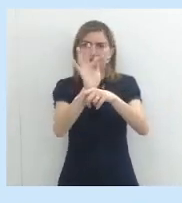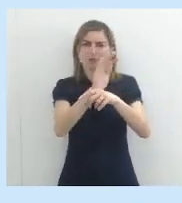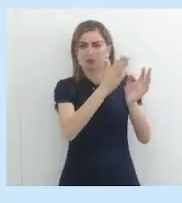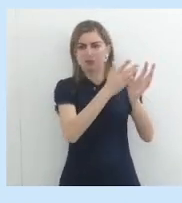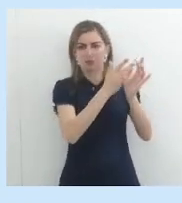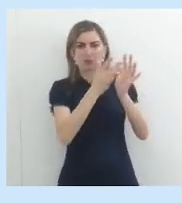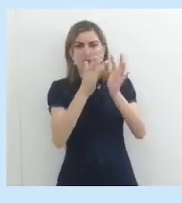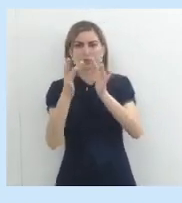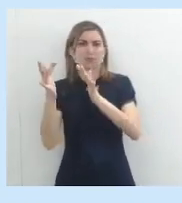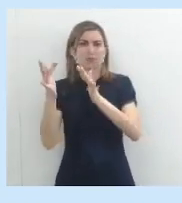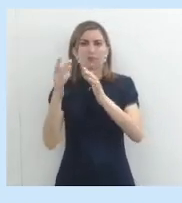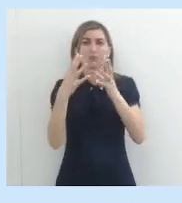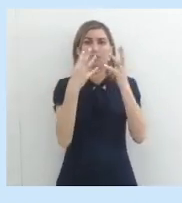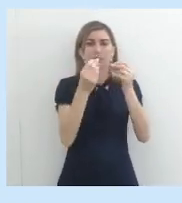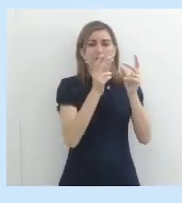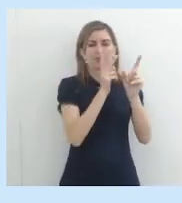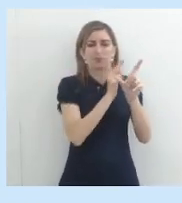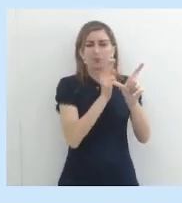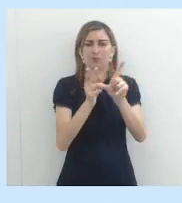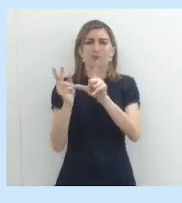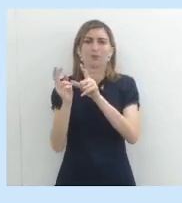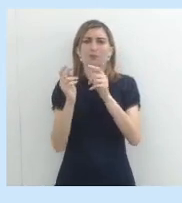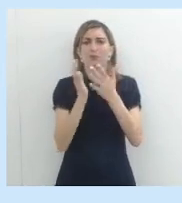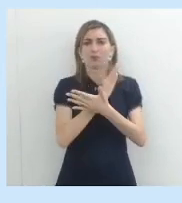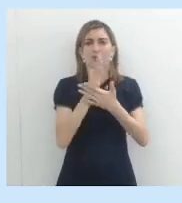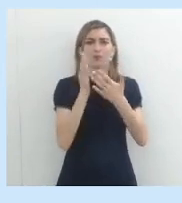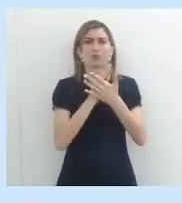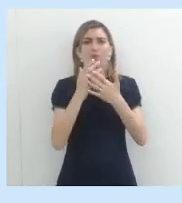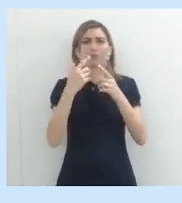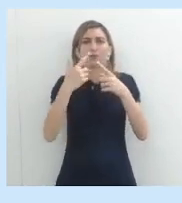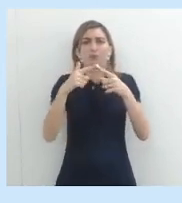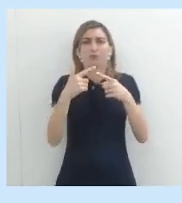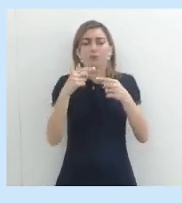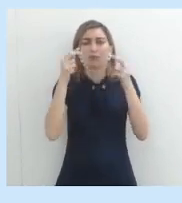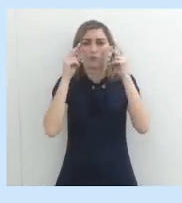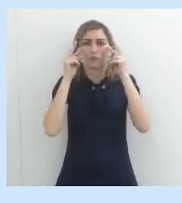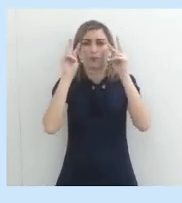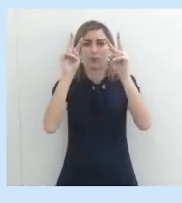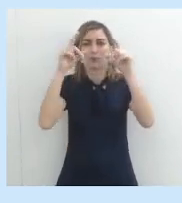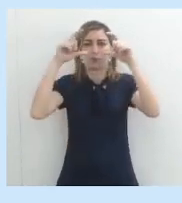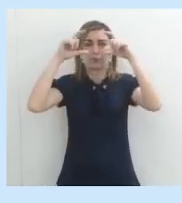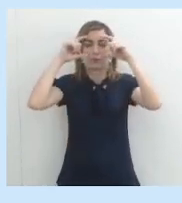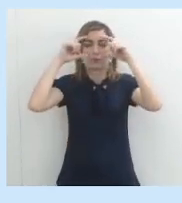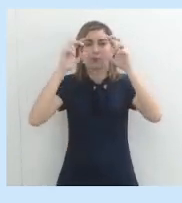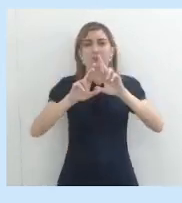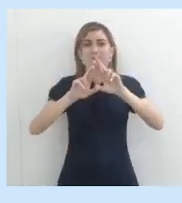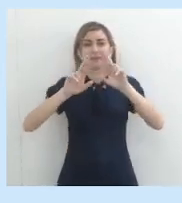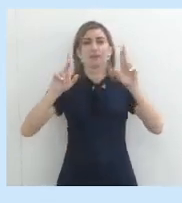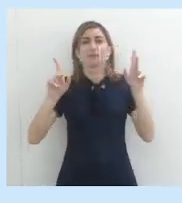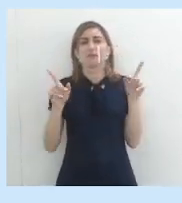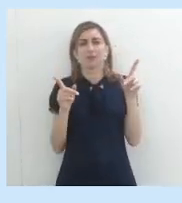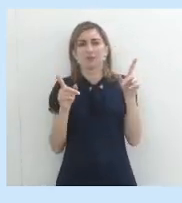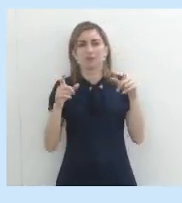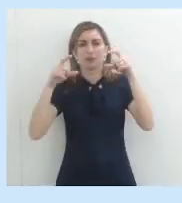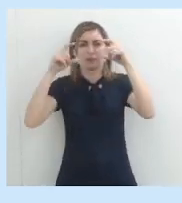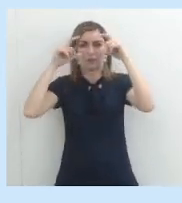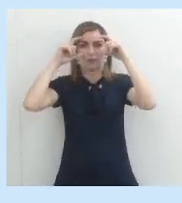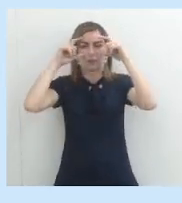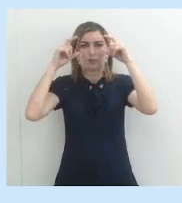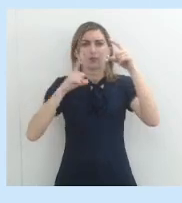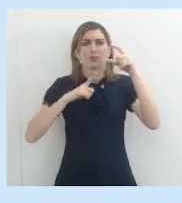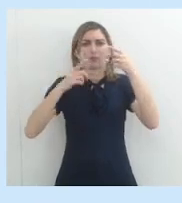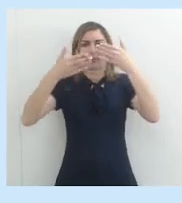eram algumas cenas que a gente podia ver por causa até da nossa vista. O óculos era diferente. Era um óculos, né, que tinha uma